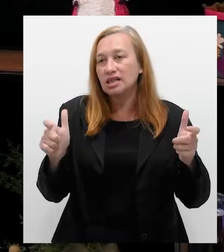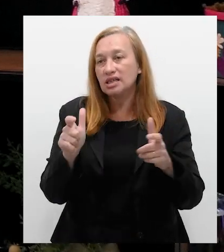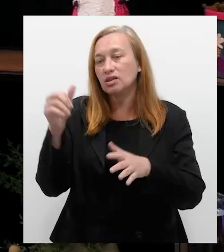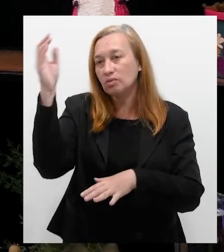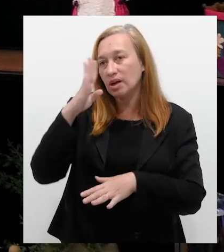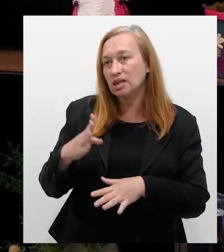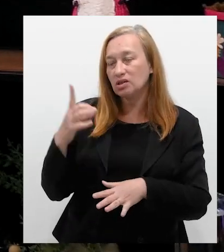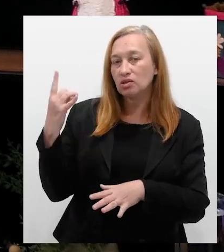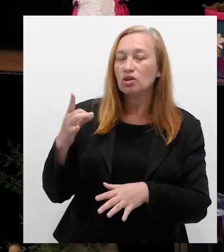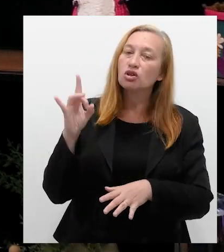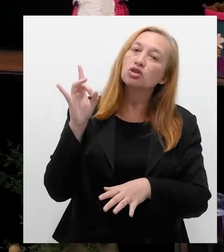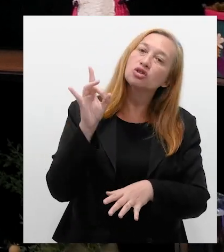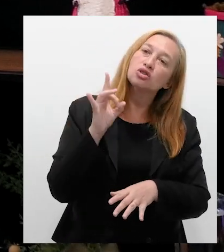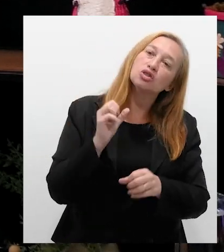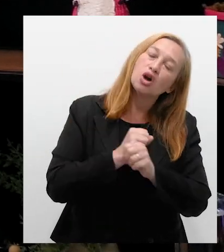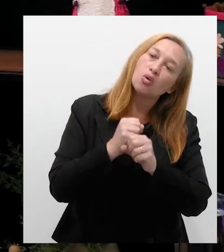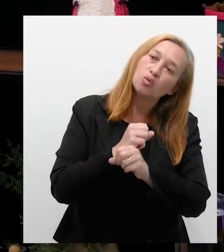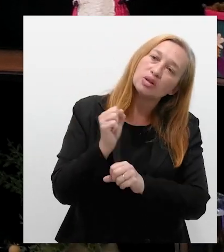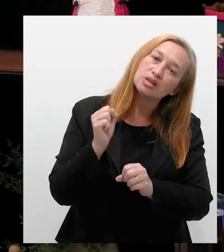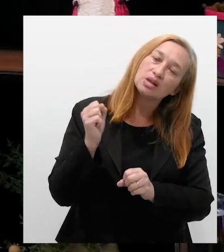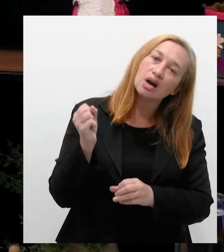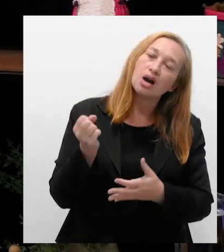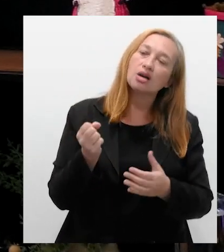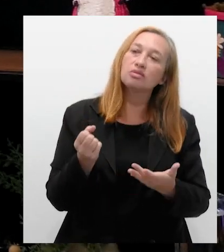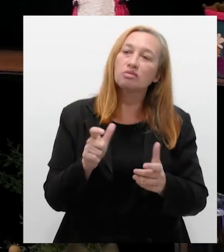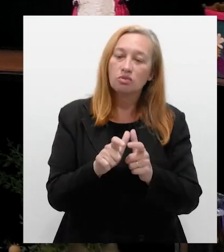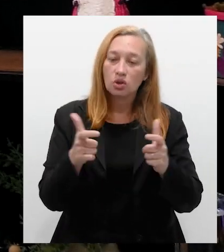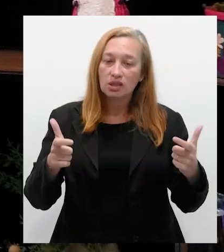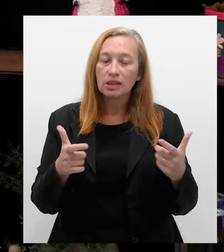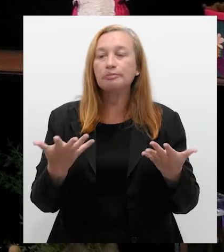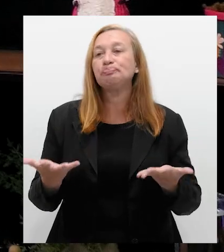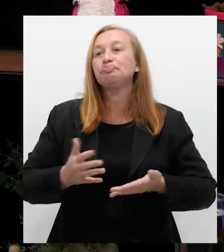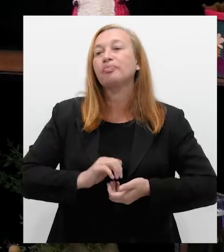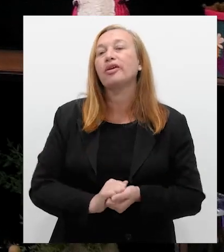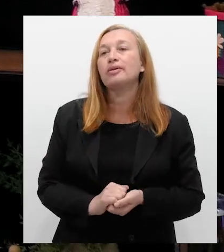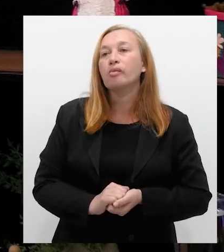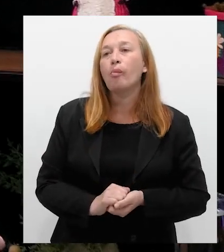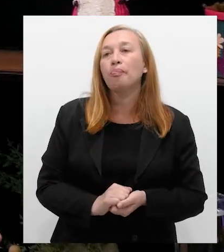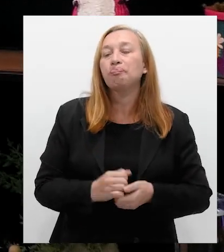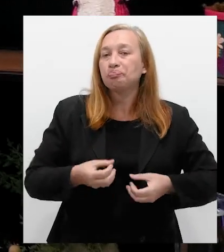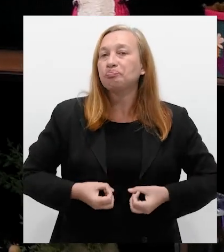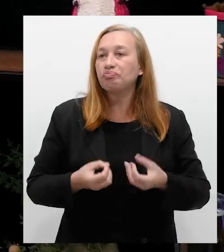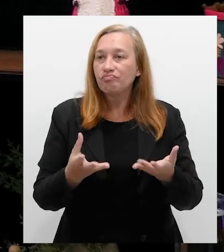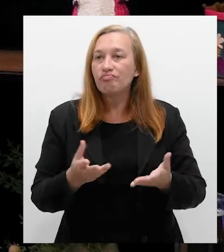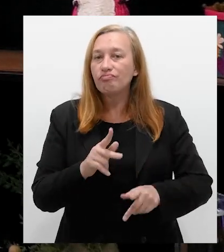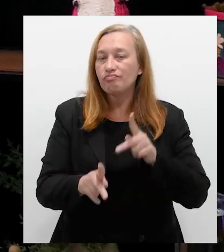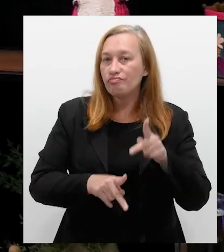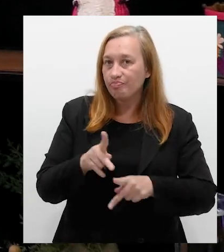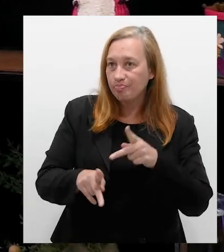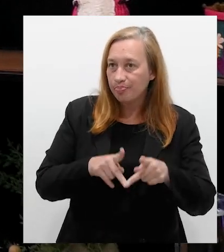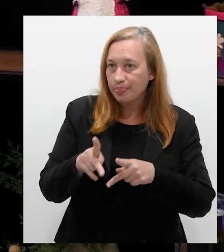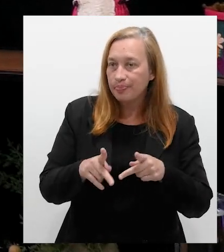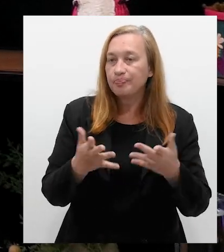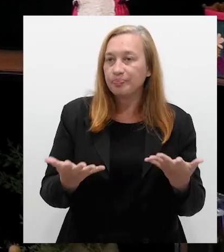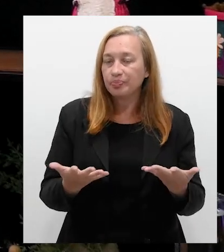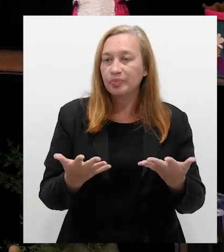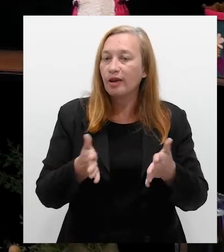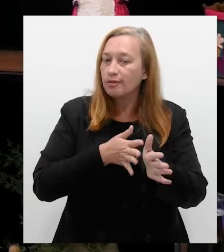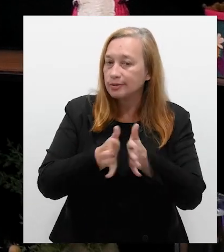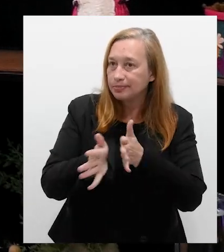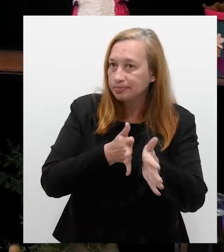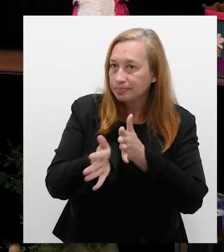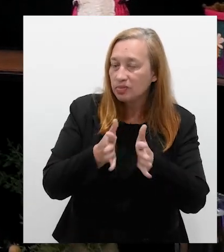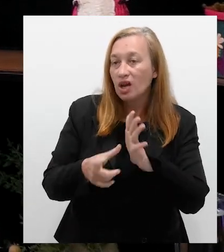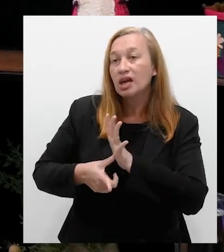alguns anos para cá a gente vê exponencialmente esse crescimento e ofertando aí à população esse